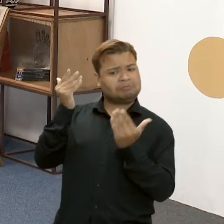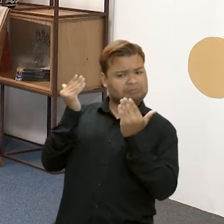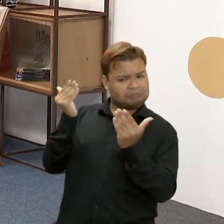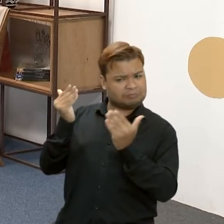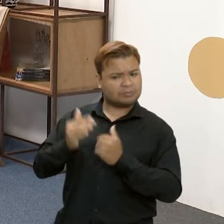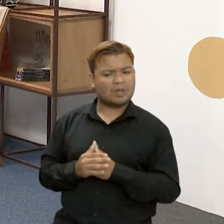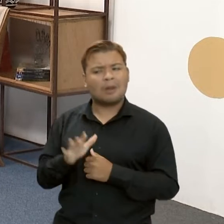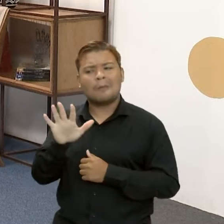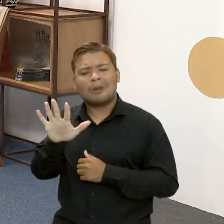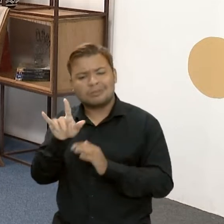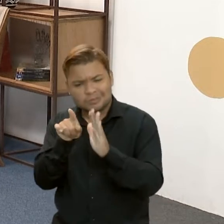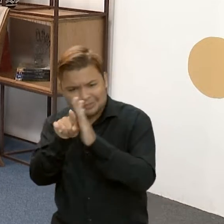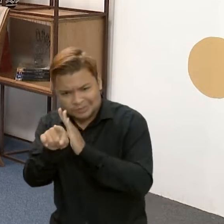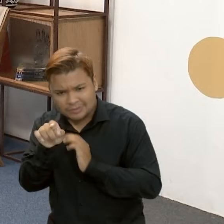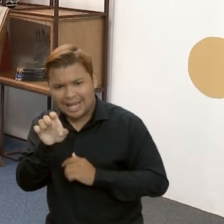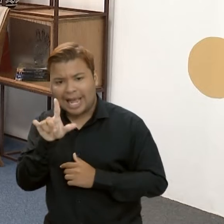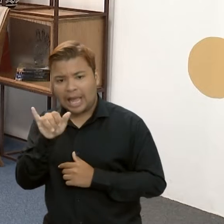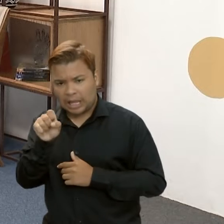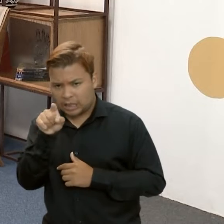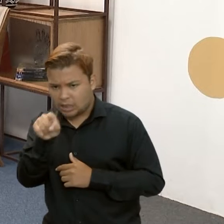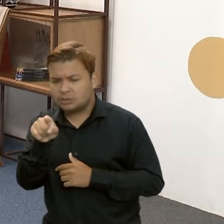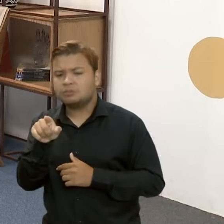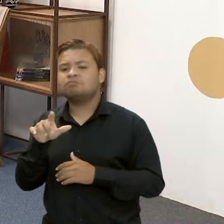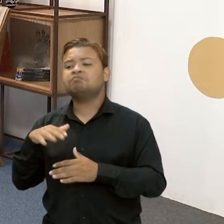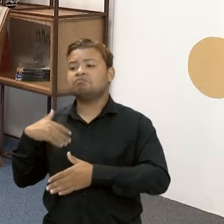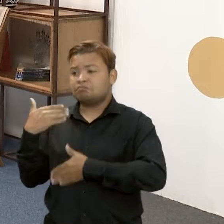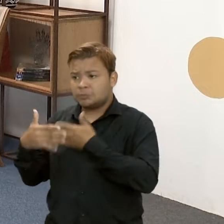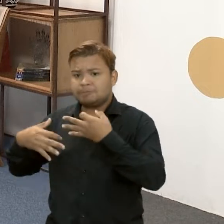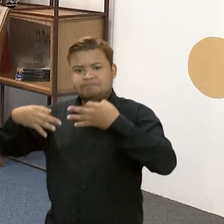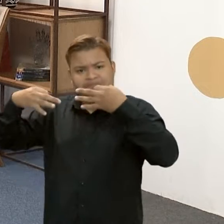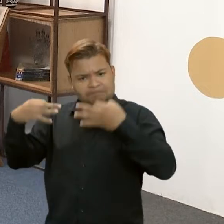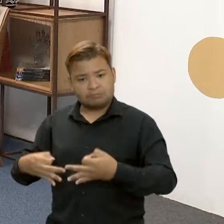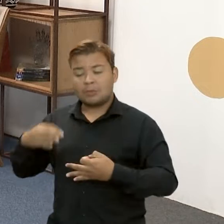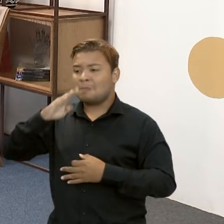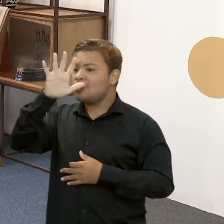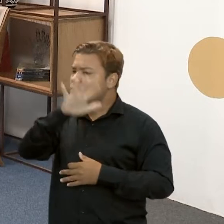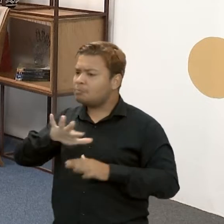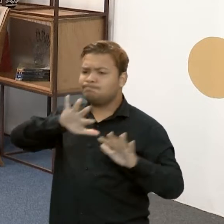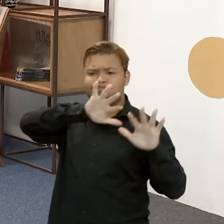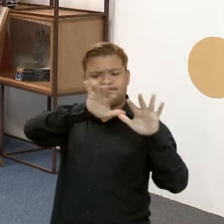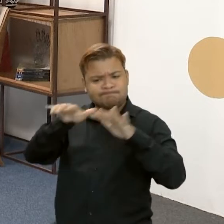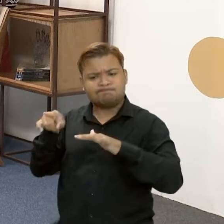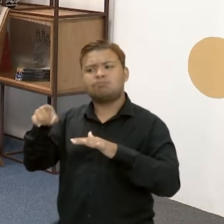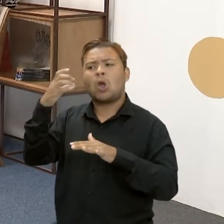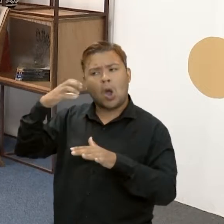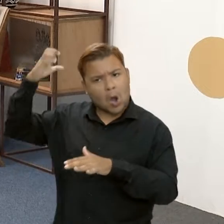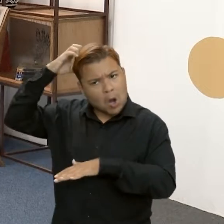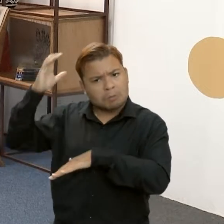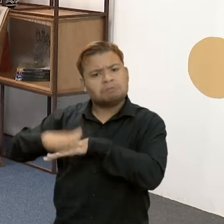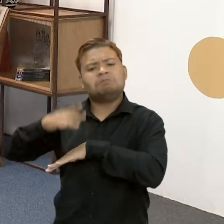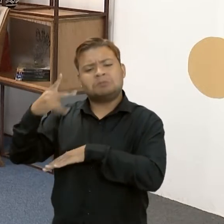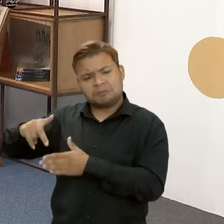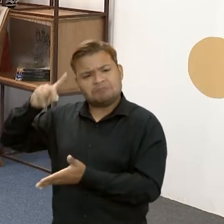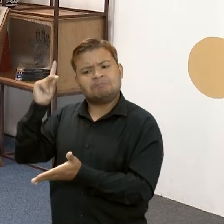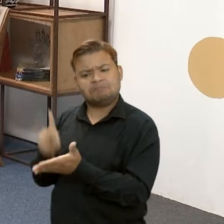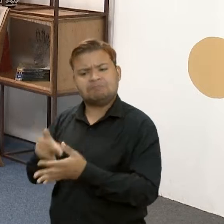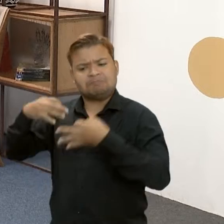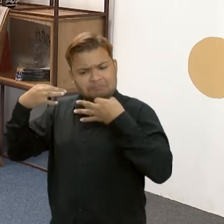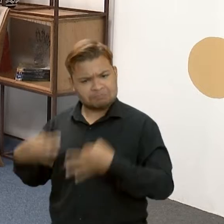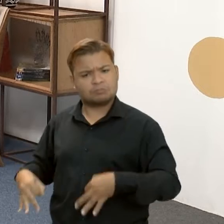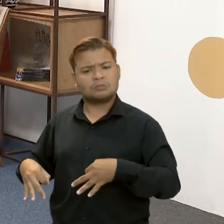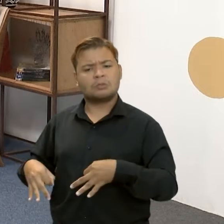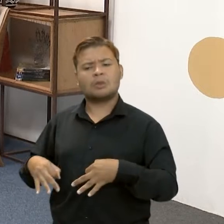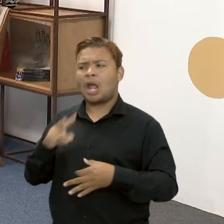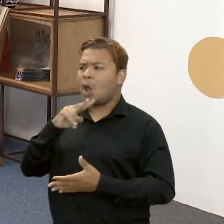foi a importância desse reconhecimento nacional para esse trabalho da Cora Coralina? E, na sua opinião, foi